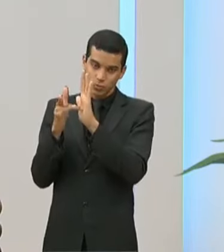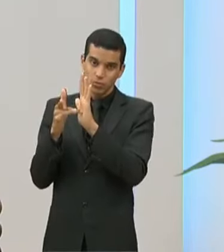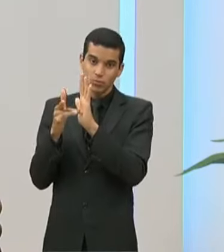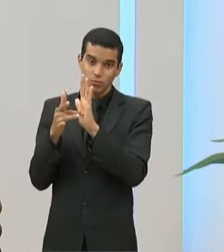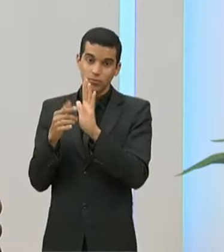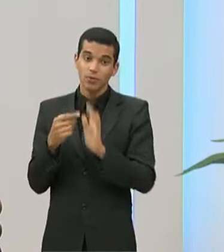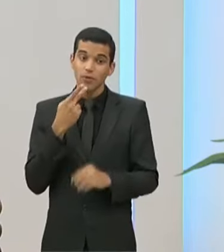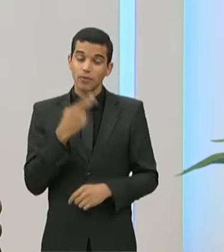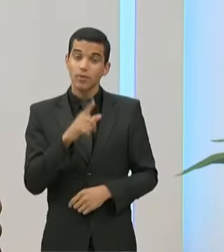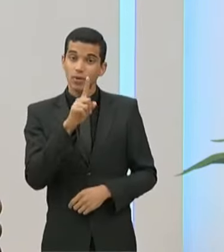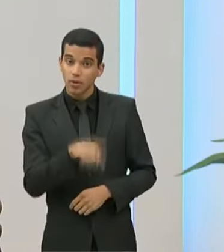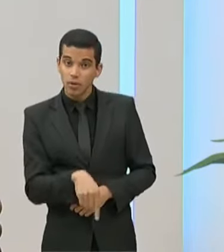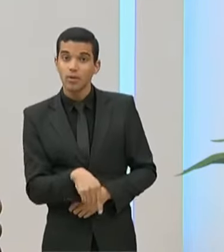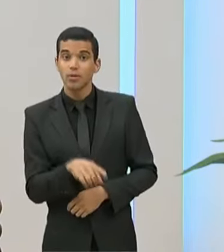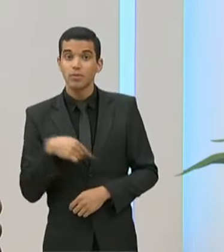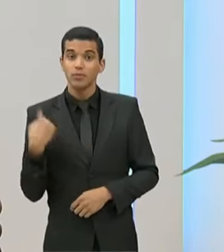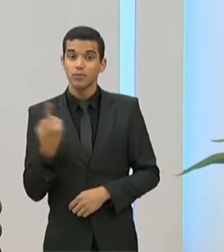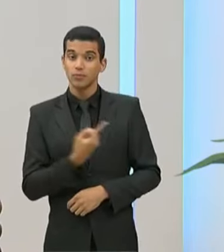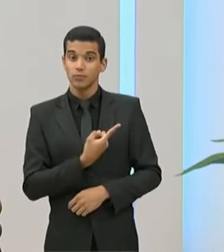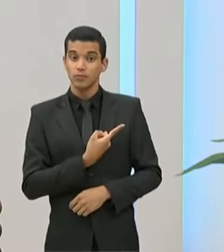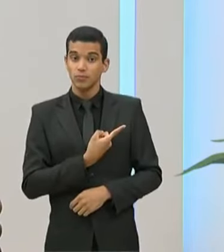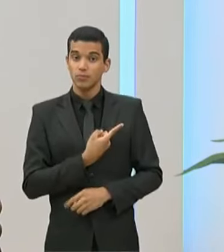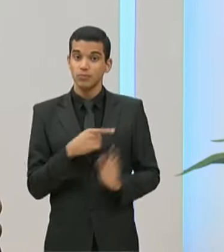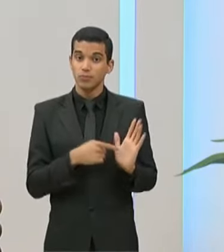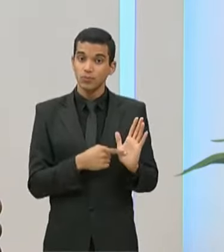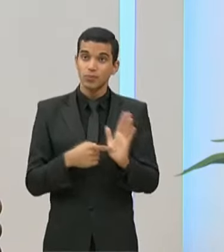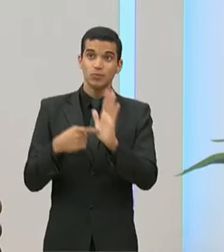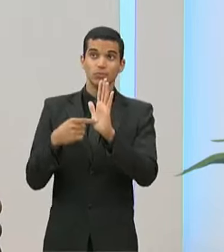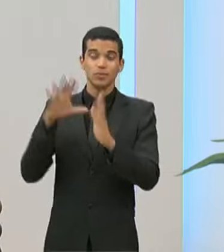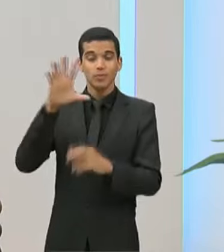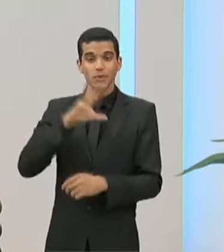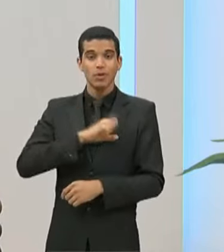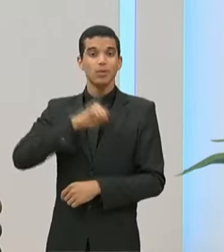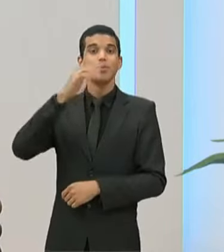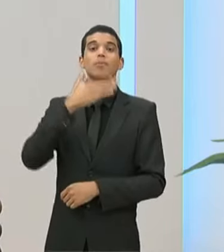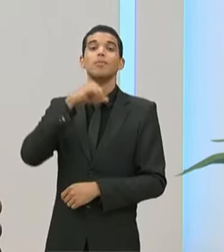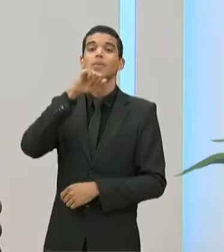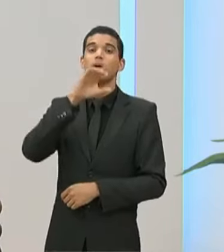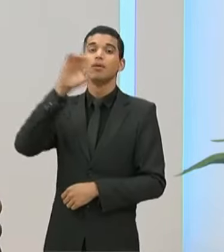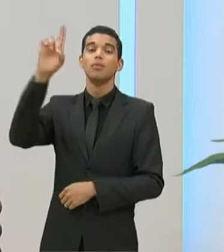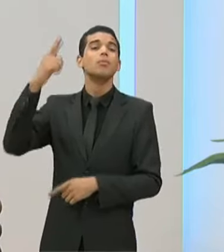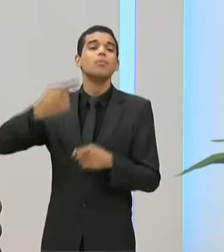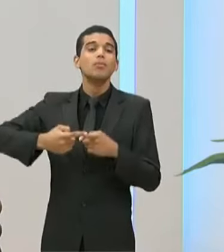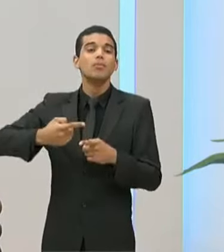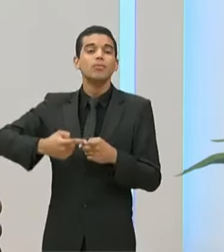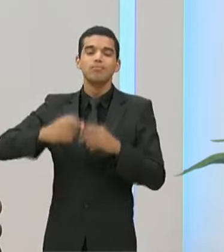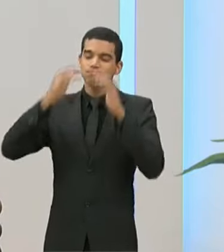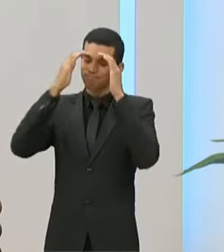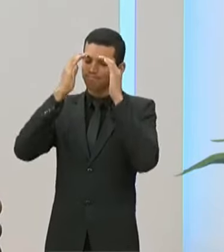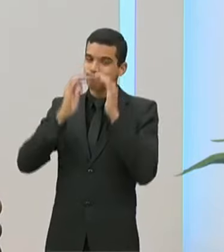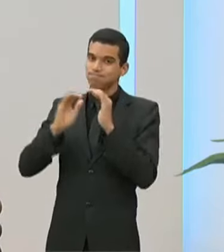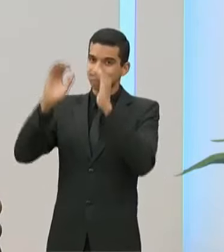um sinal de que ele amava o Pai e por isso o obedecia.